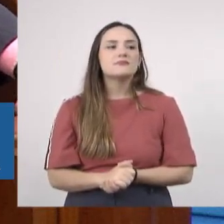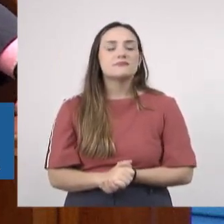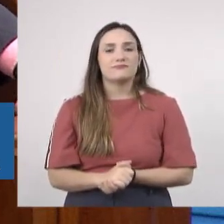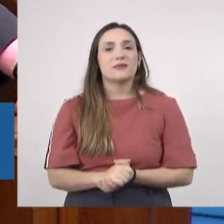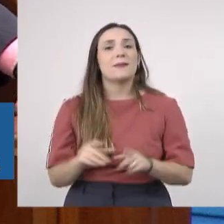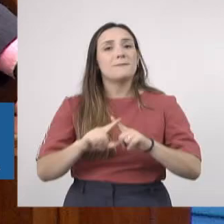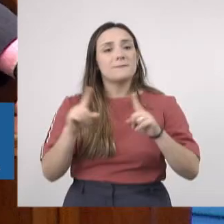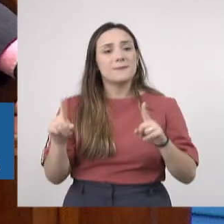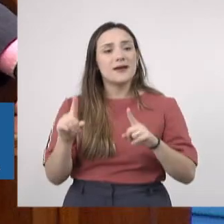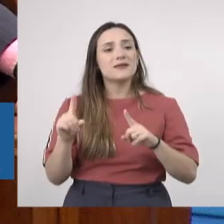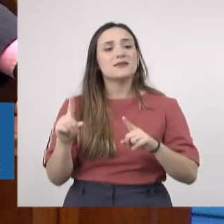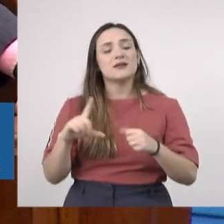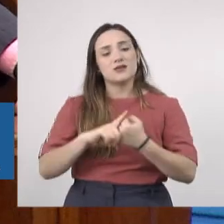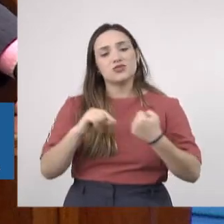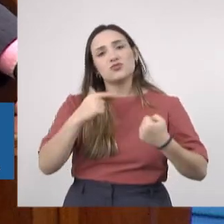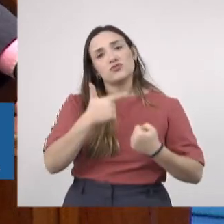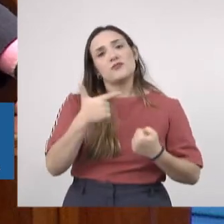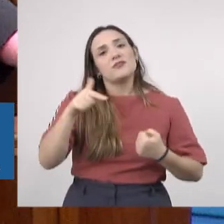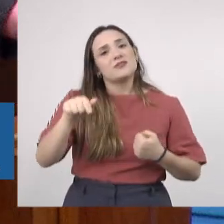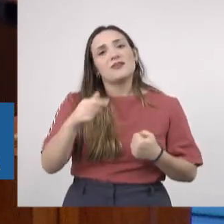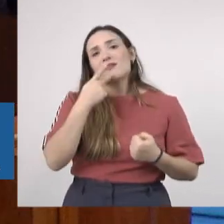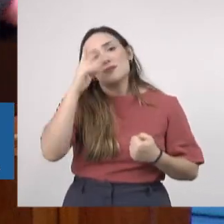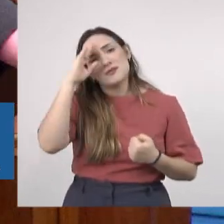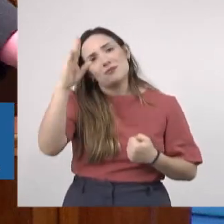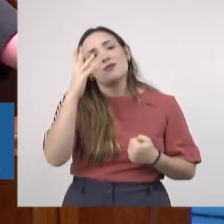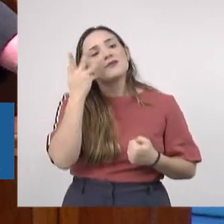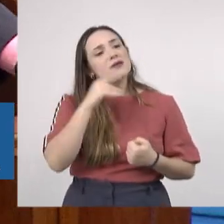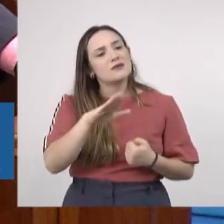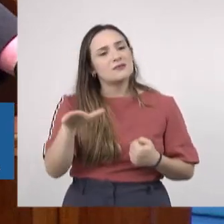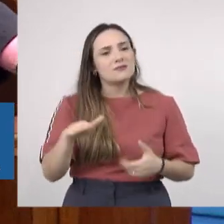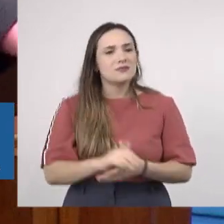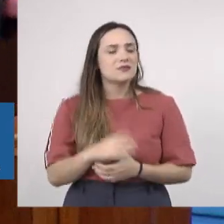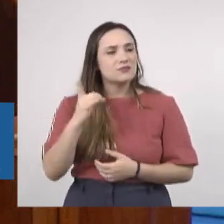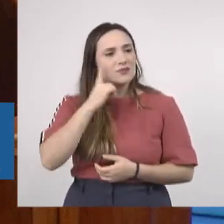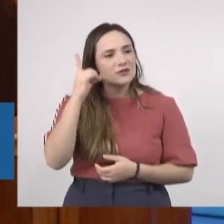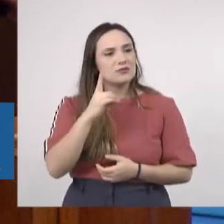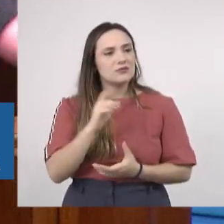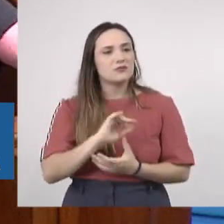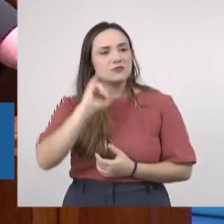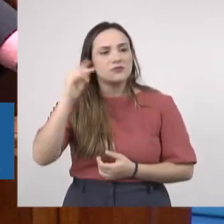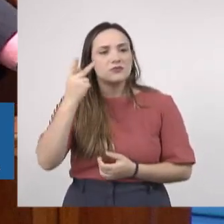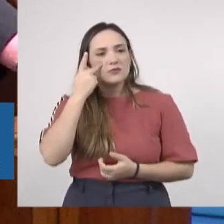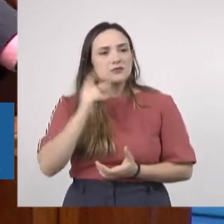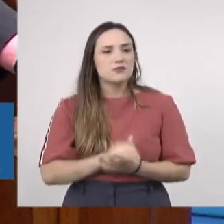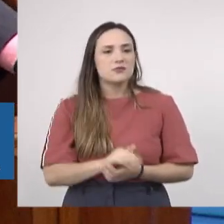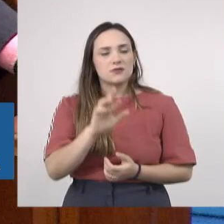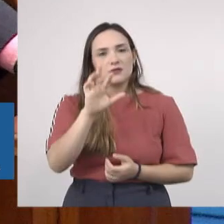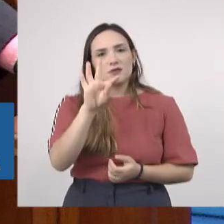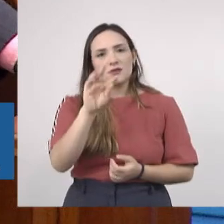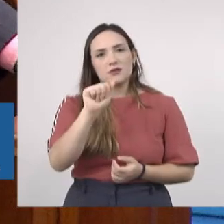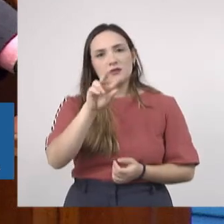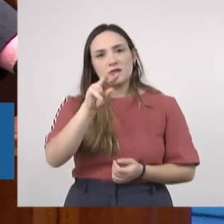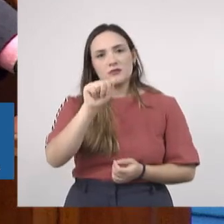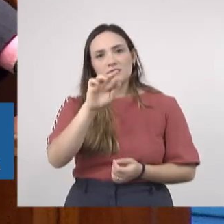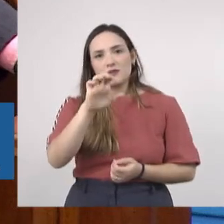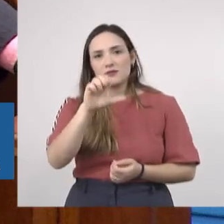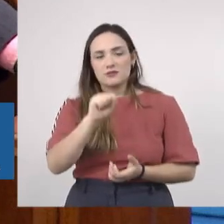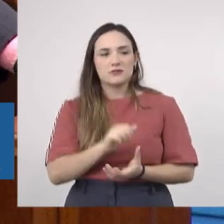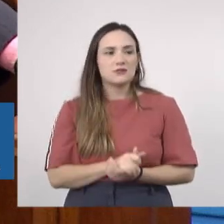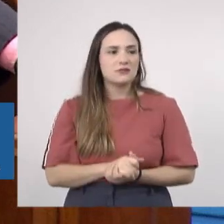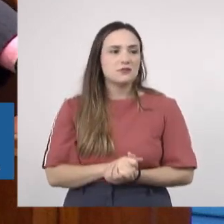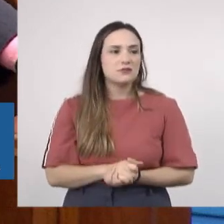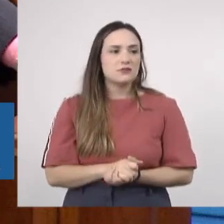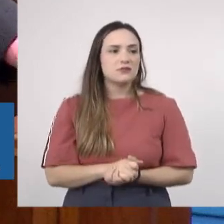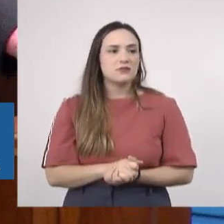prevê no artigo 227, onde está? Como disse o deputado Tavares,